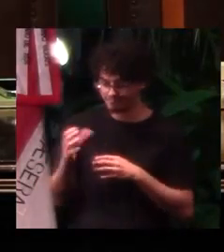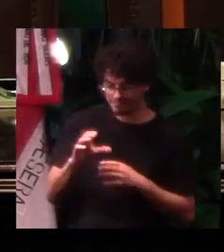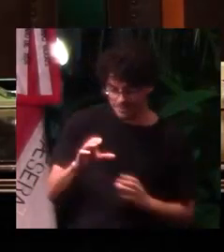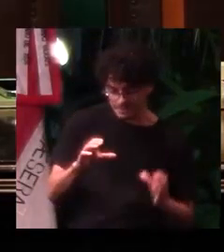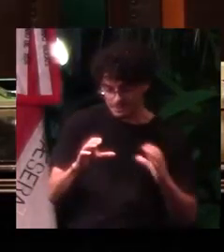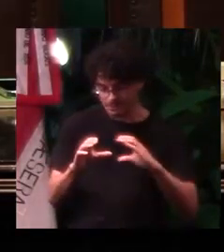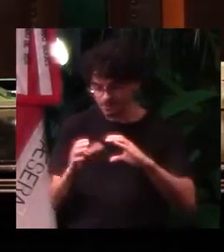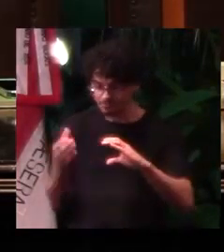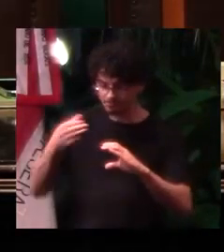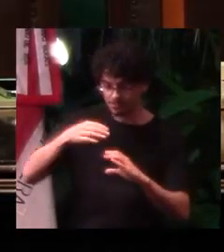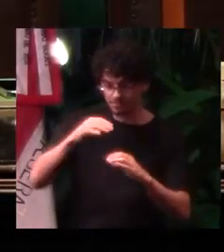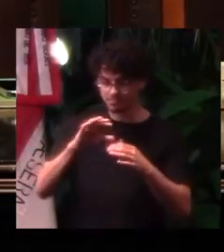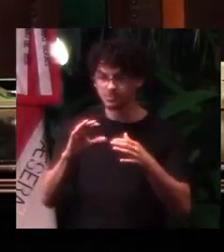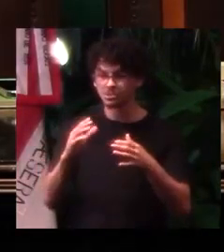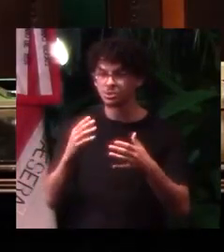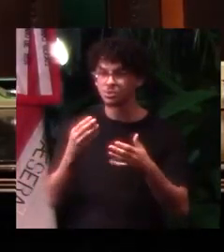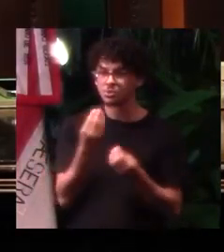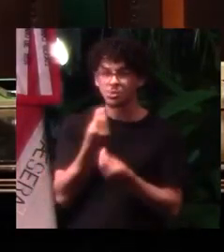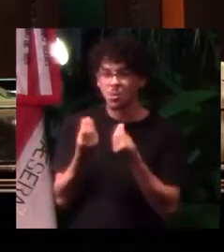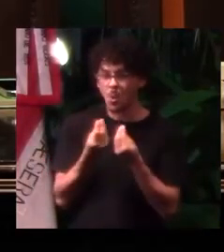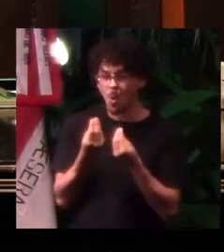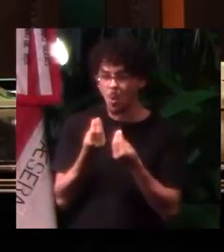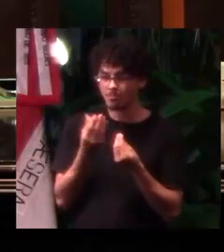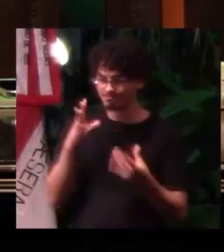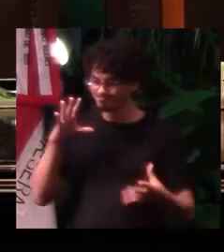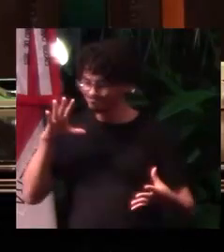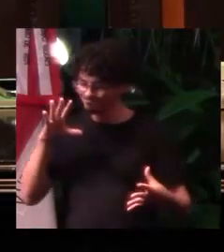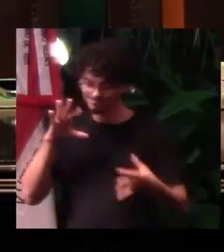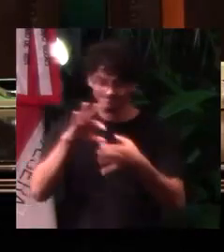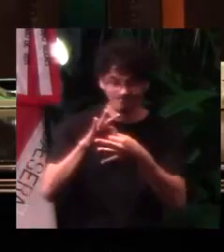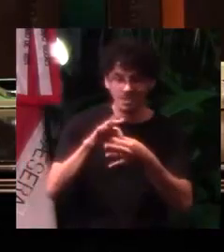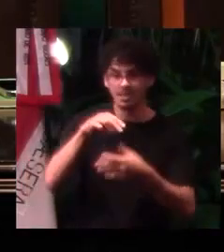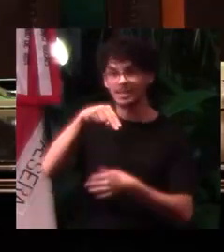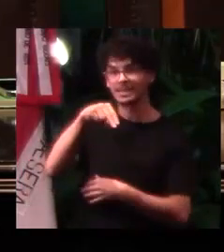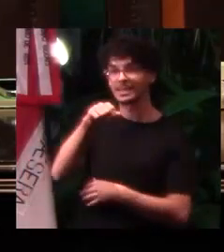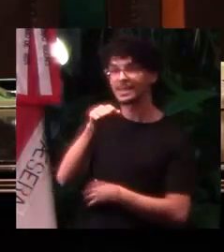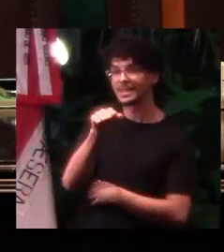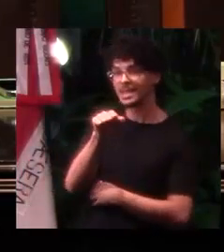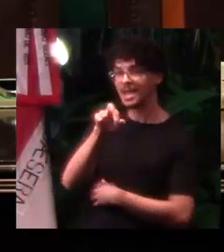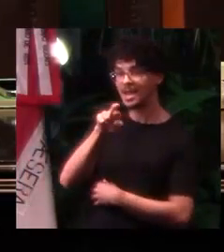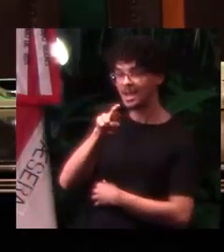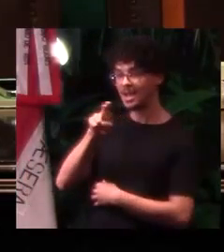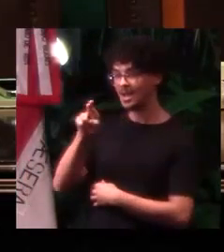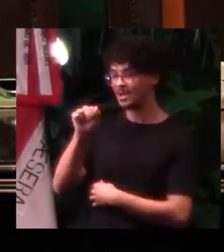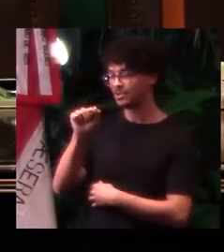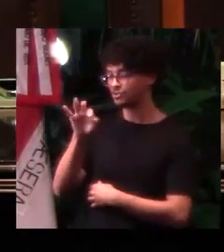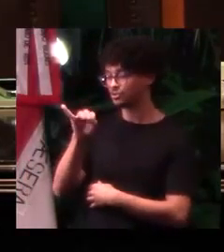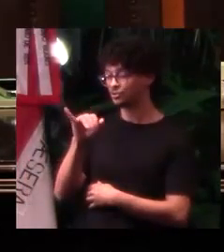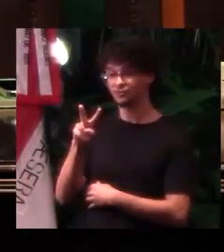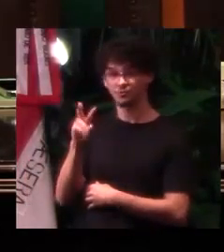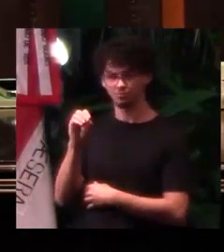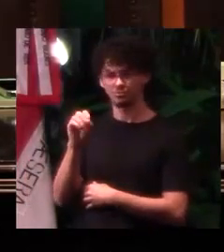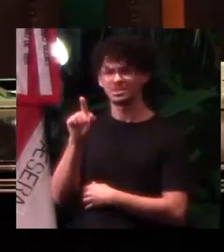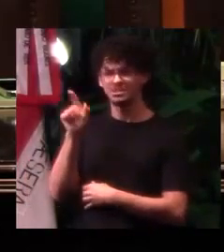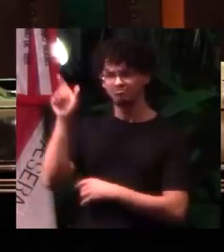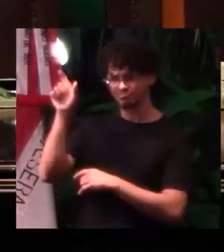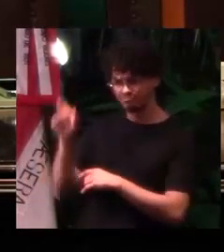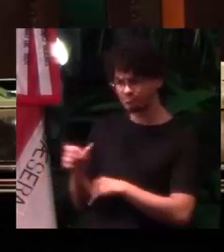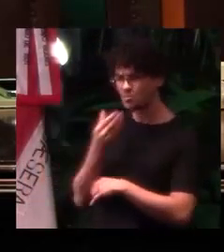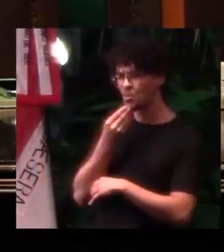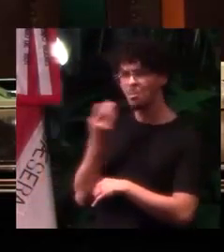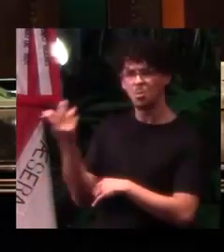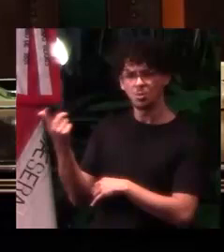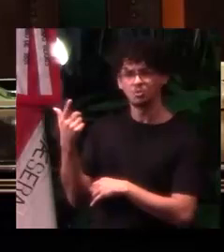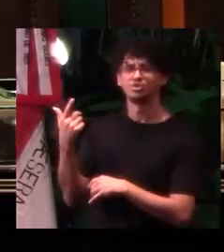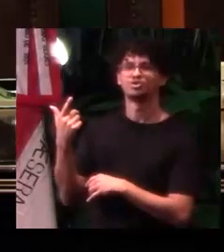exatamente esse elo narrativo. E um grande advogado, um grande juiz, um grande profissional